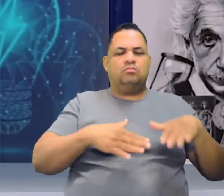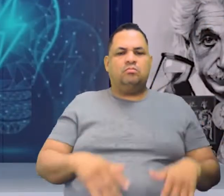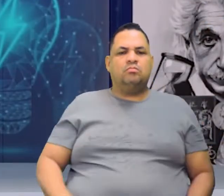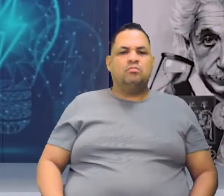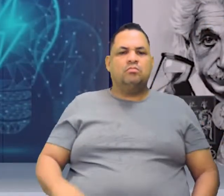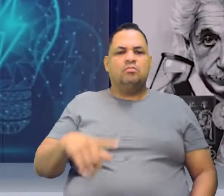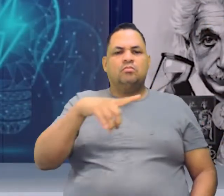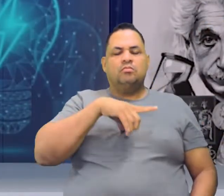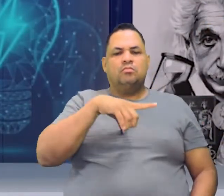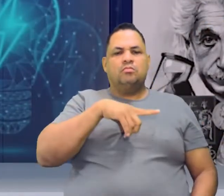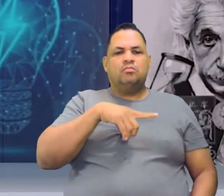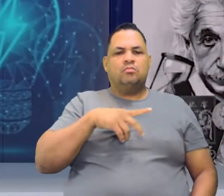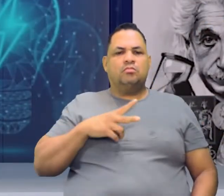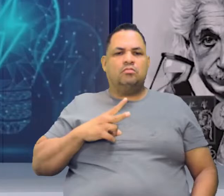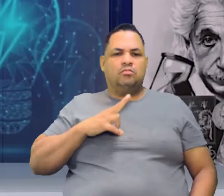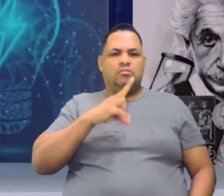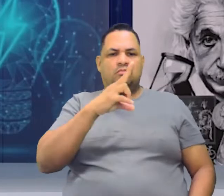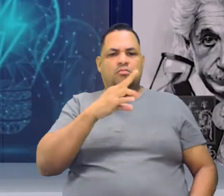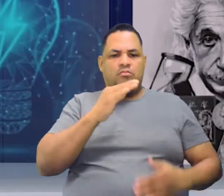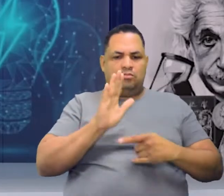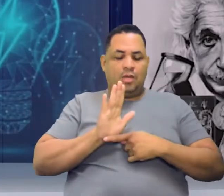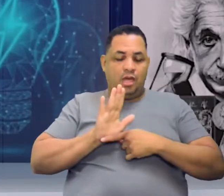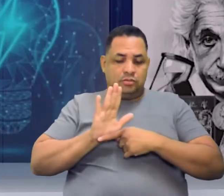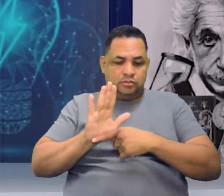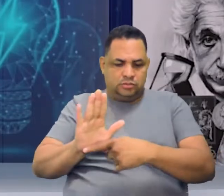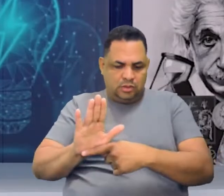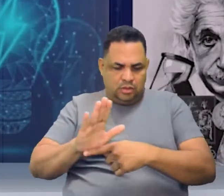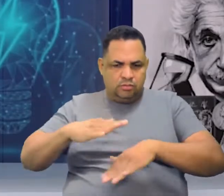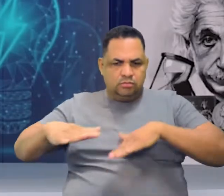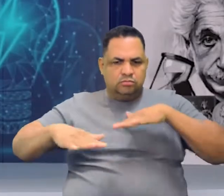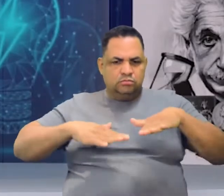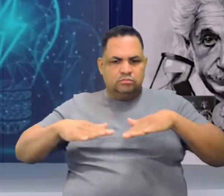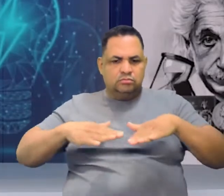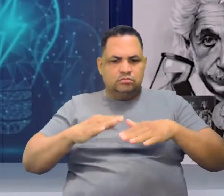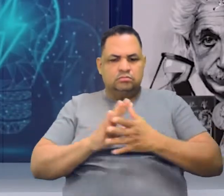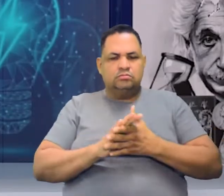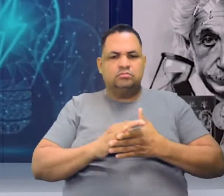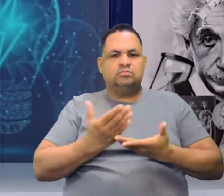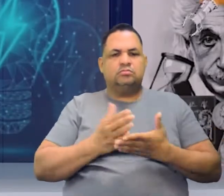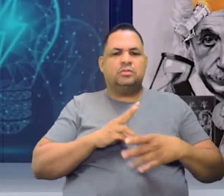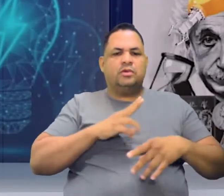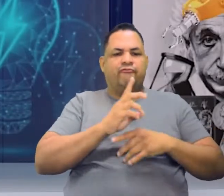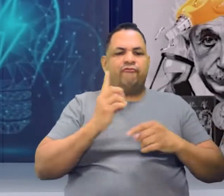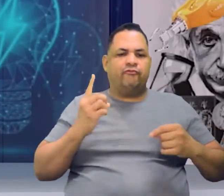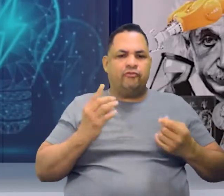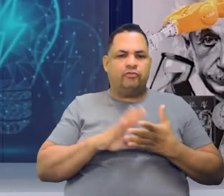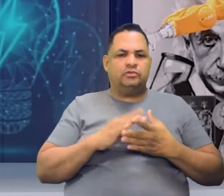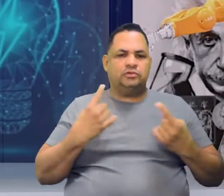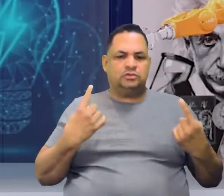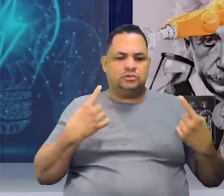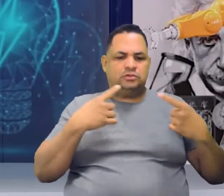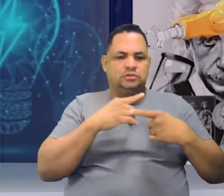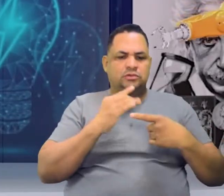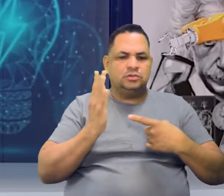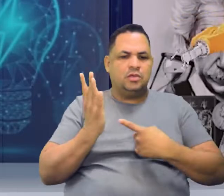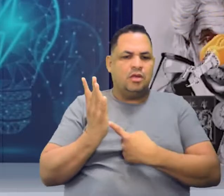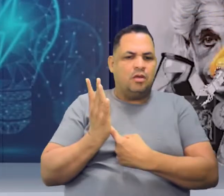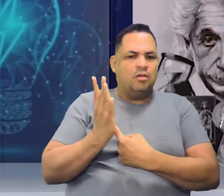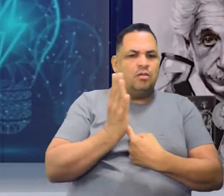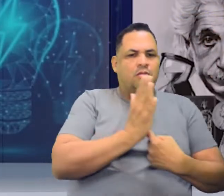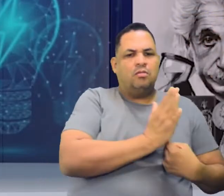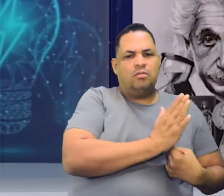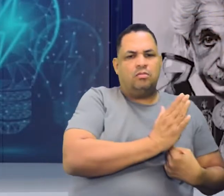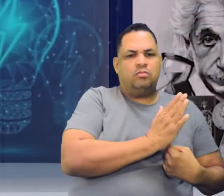tem ao mesmo tempo as forças que são a favor do movimento e as forças que são contra o movimento, né? Que são aquelas forças que